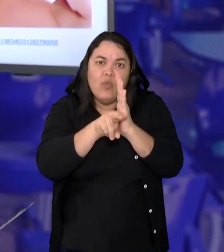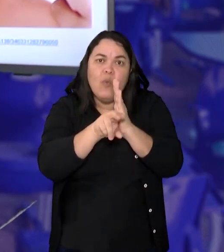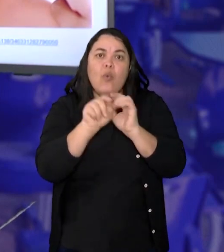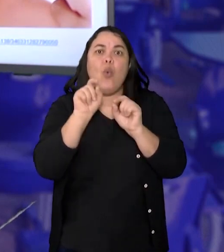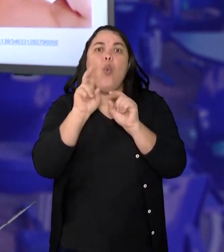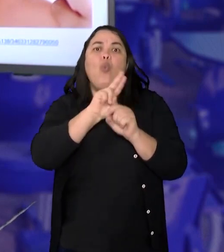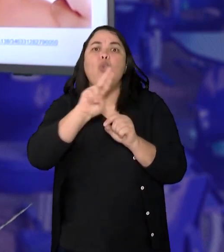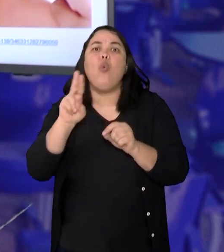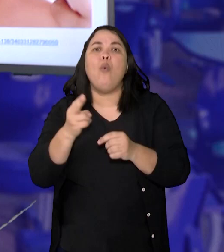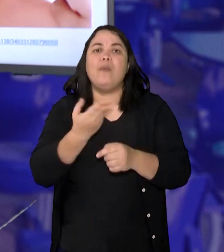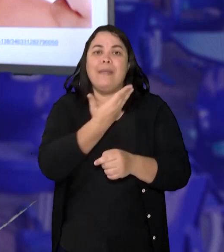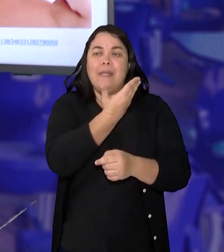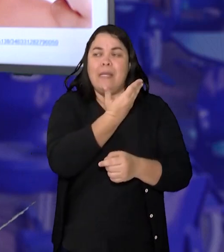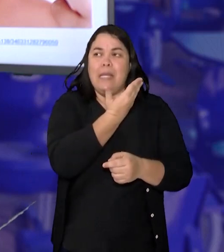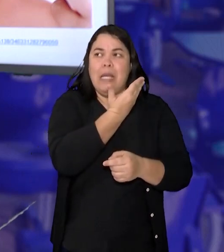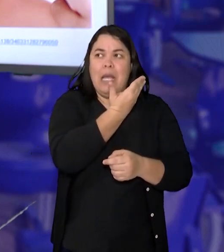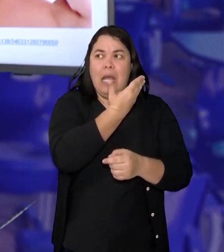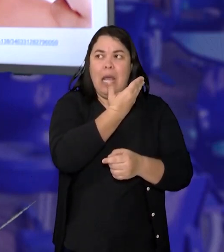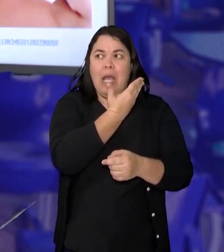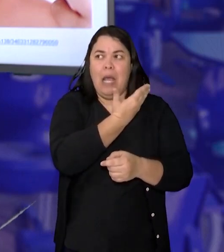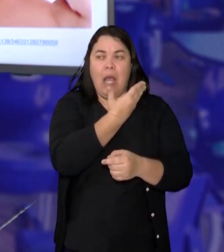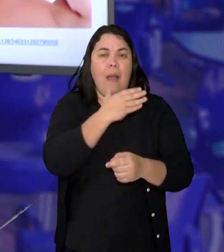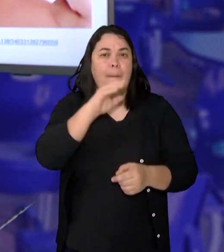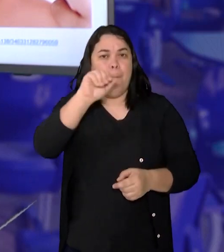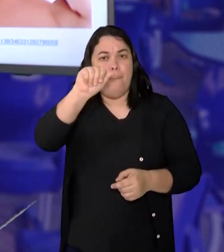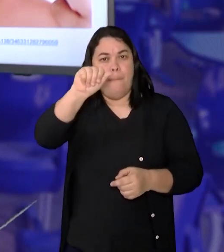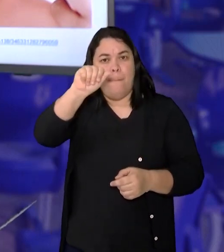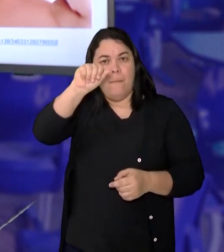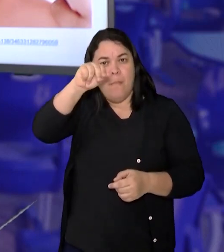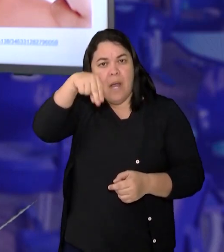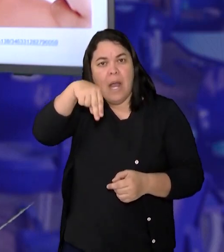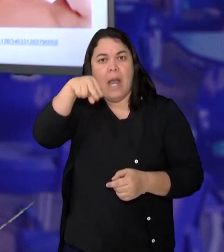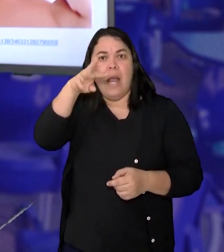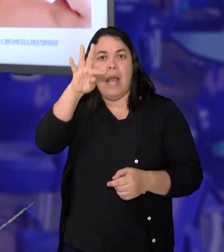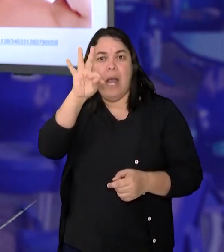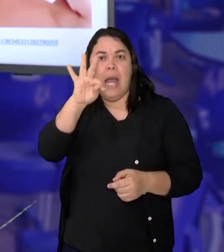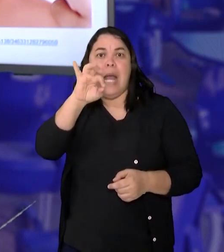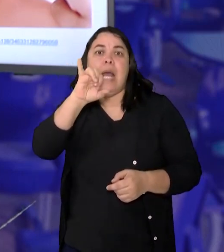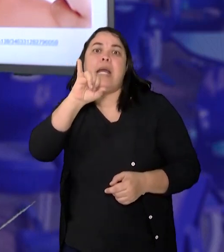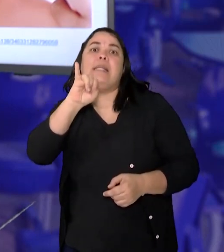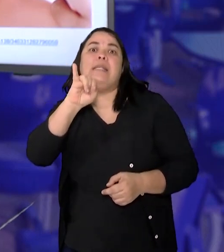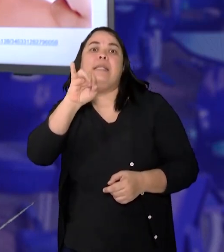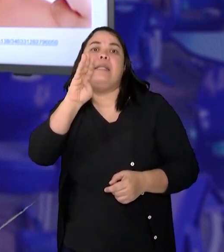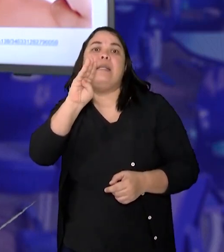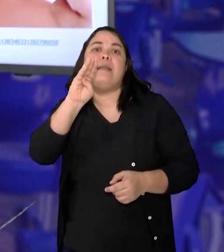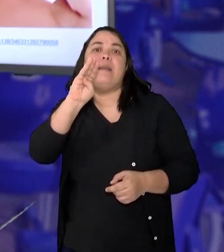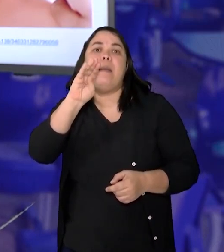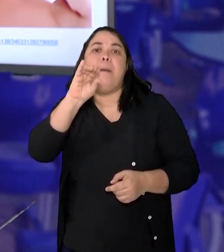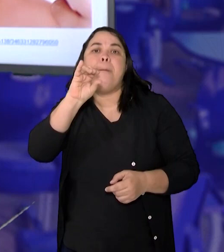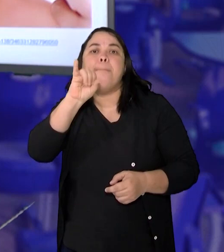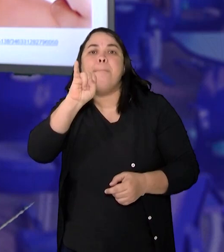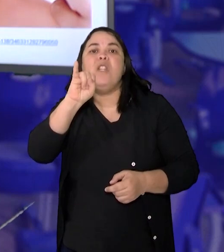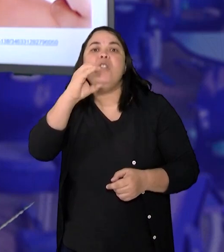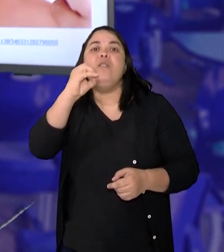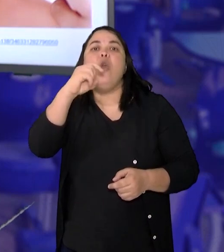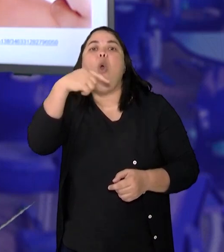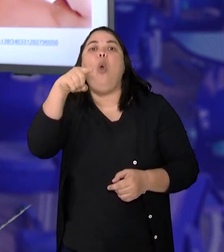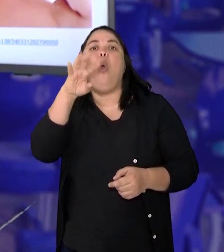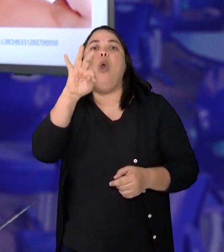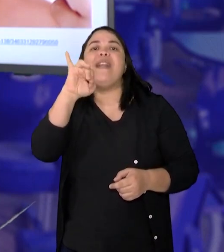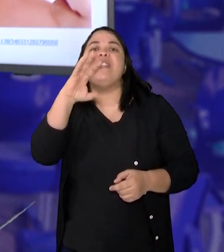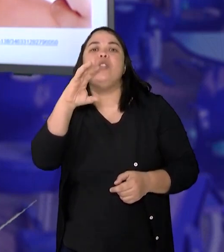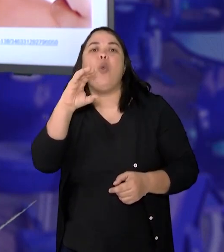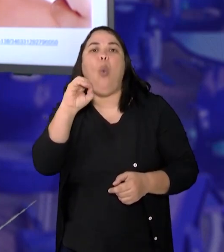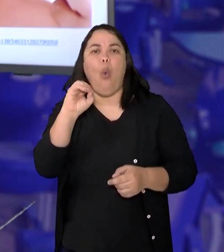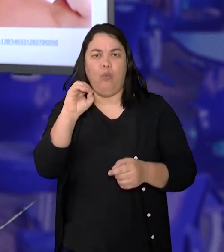de antibiótico. A gente está vendo aqui ó, um micróbiozinho brigando com o antibiótico. Nessa briga entre